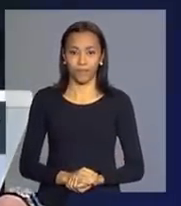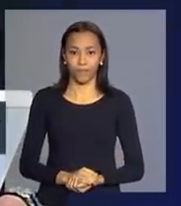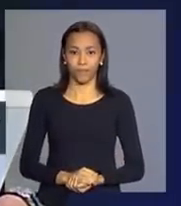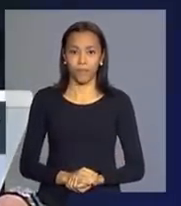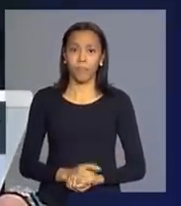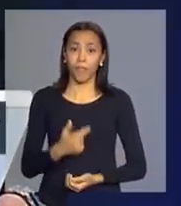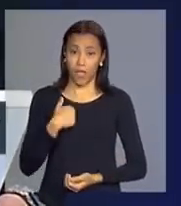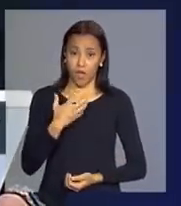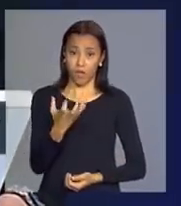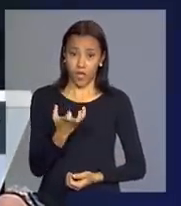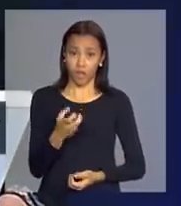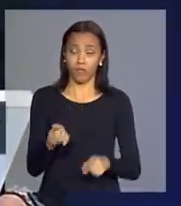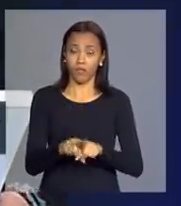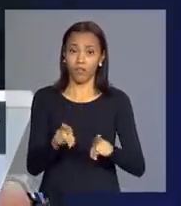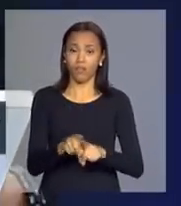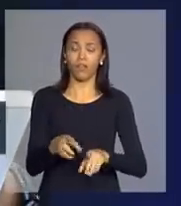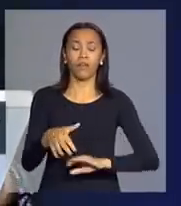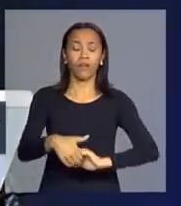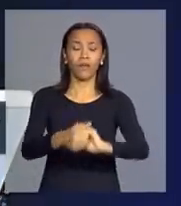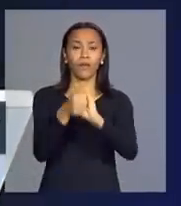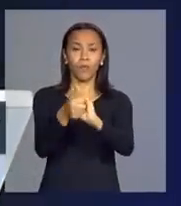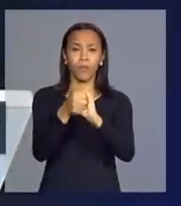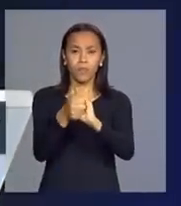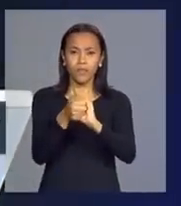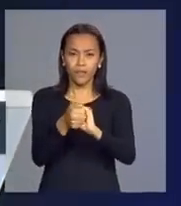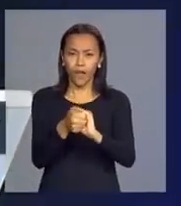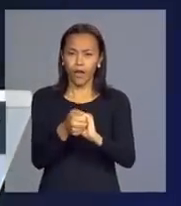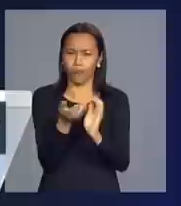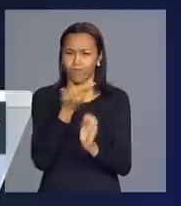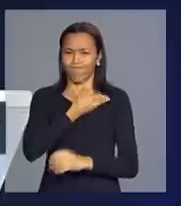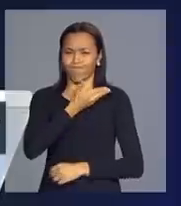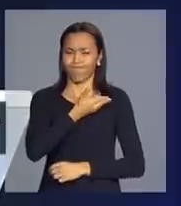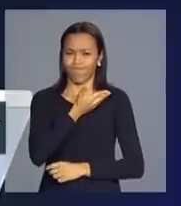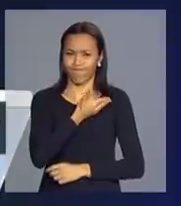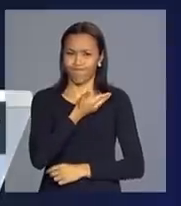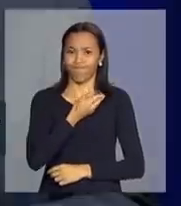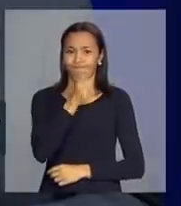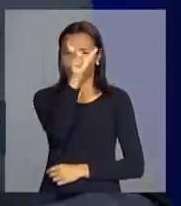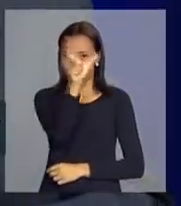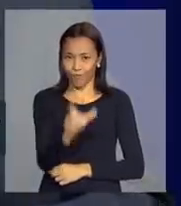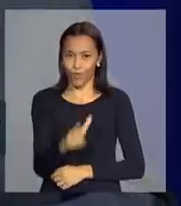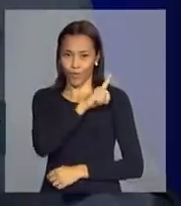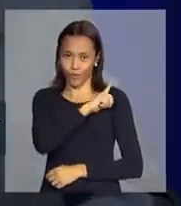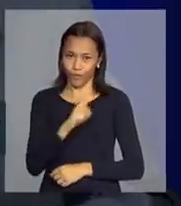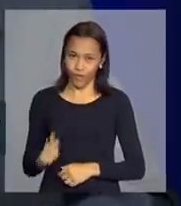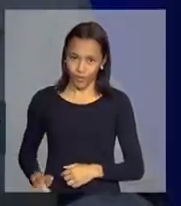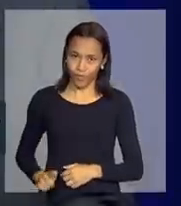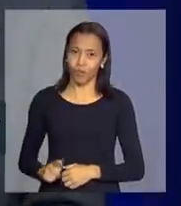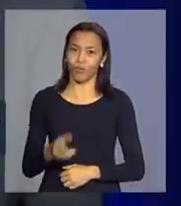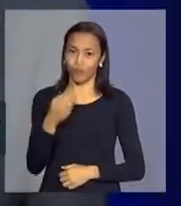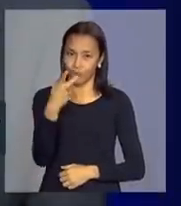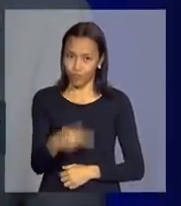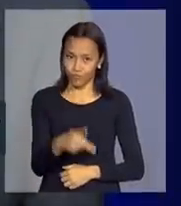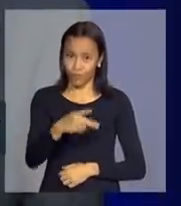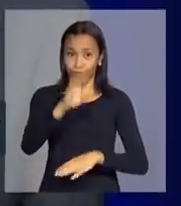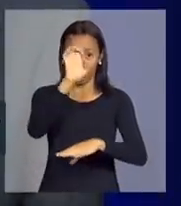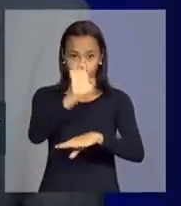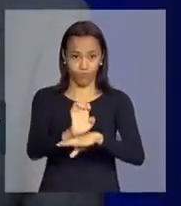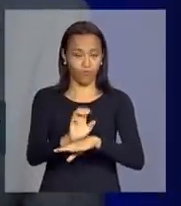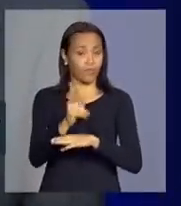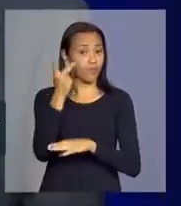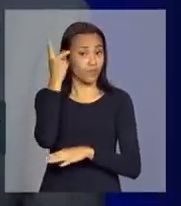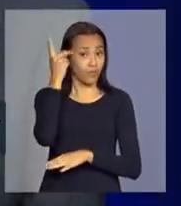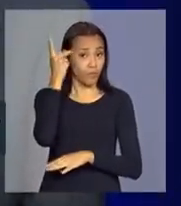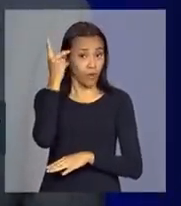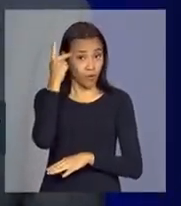Eu queria também cumprimentar um grande parceiro, o governador Geraldo Alckmin, governador de São Paulo, com